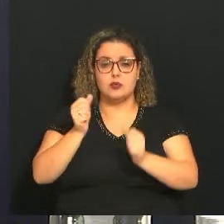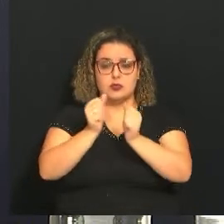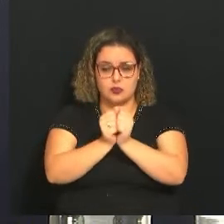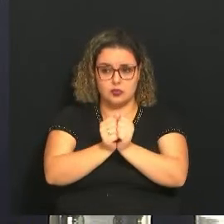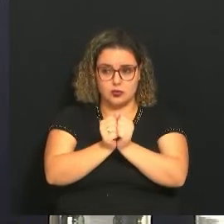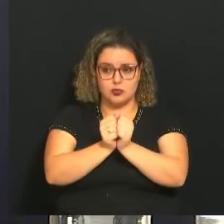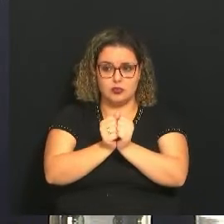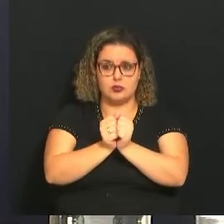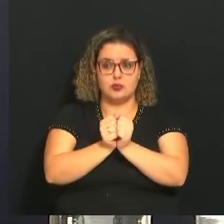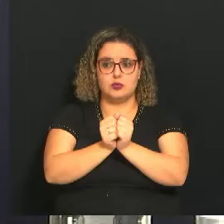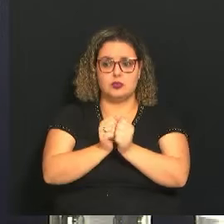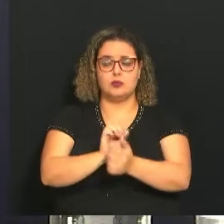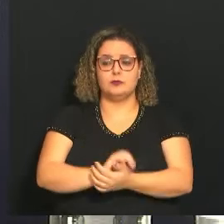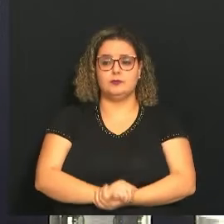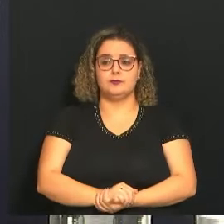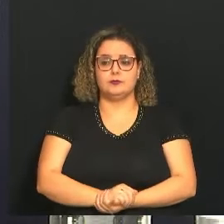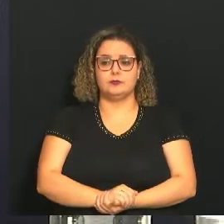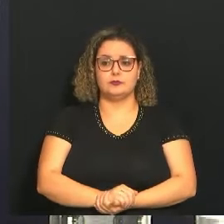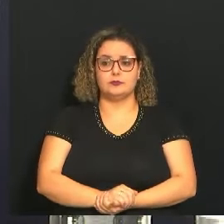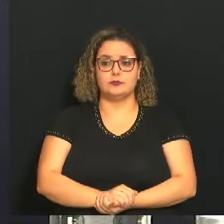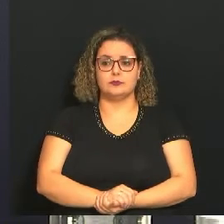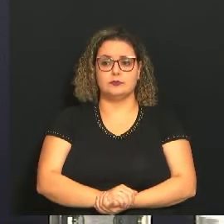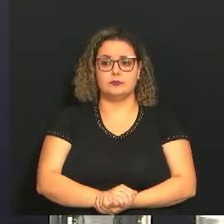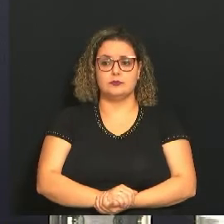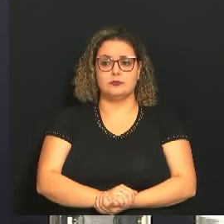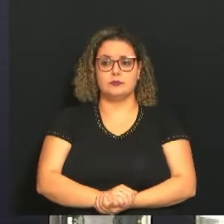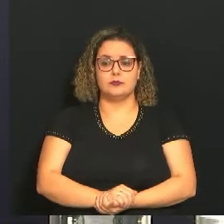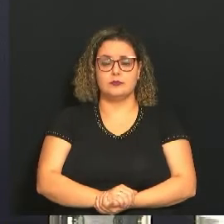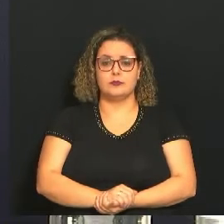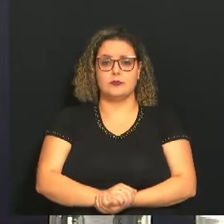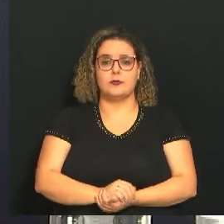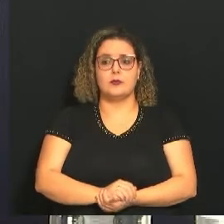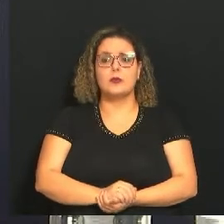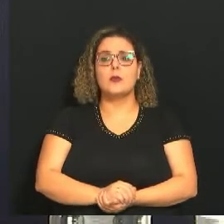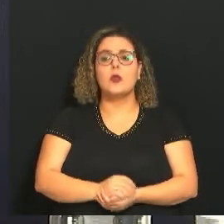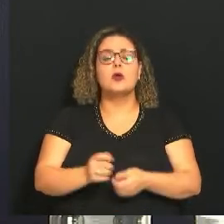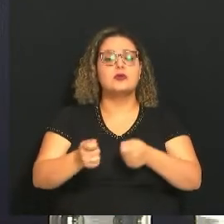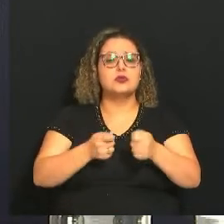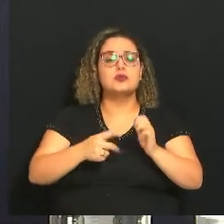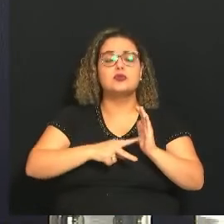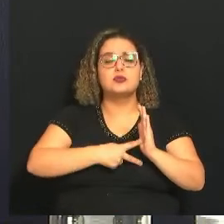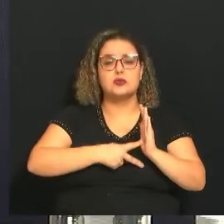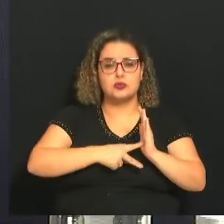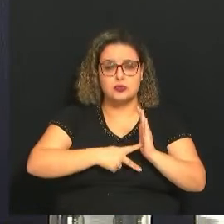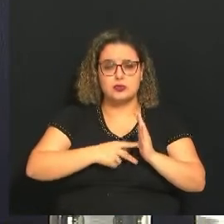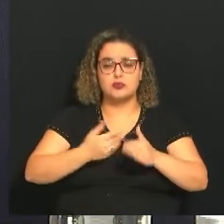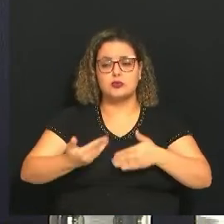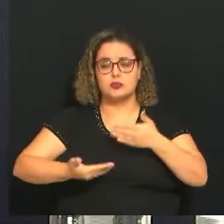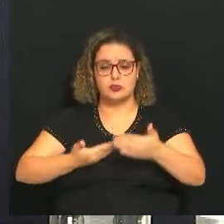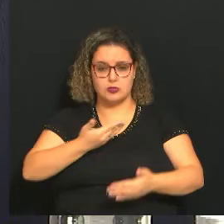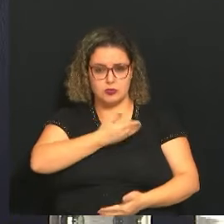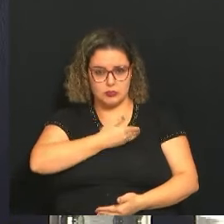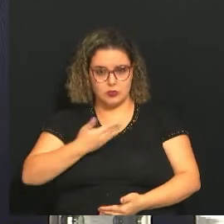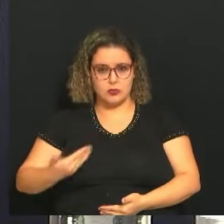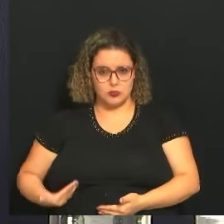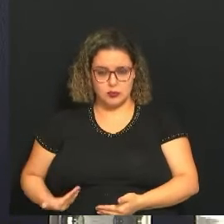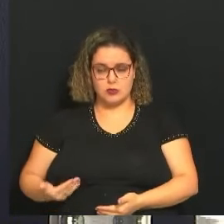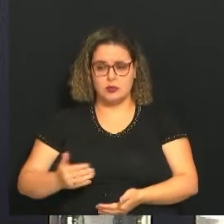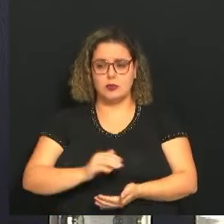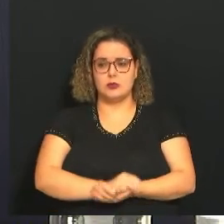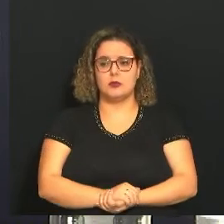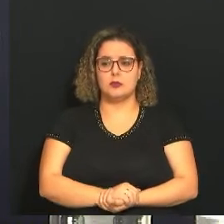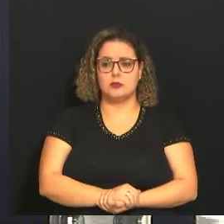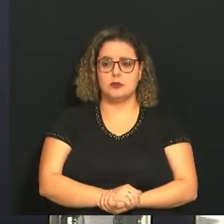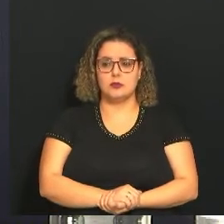juntamente com a direção do Sindicato dos Servidores, né? Essa é uma questão. A outra